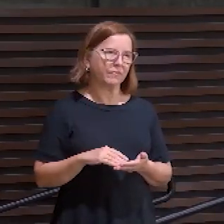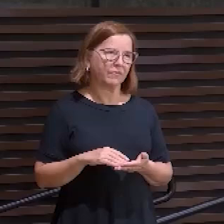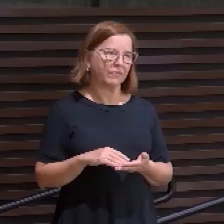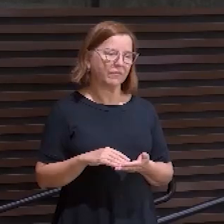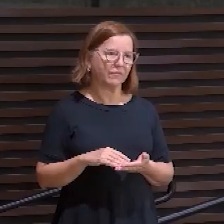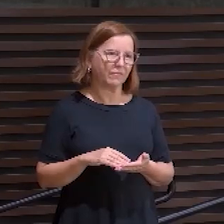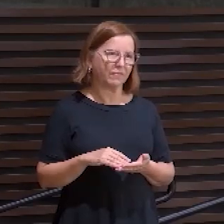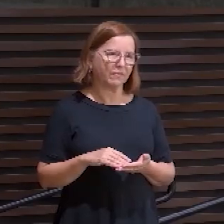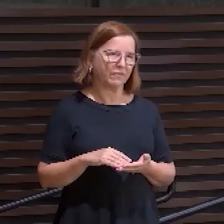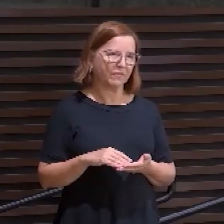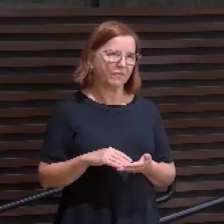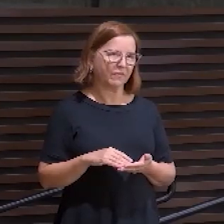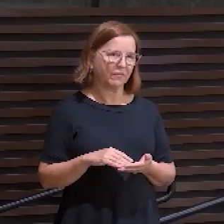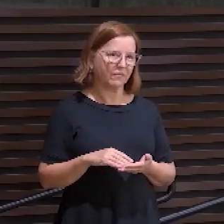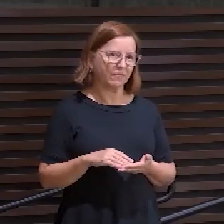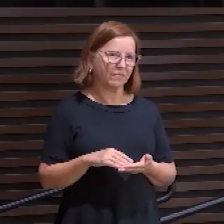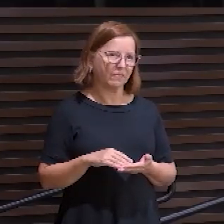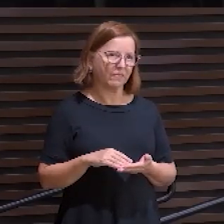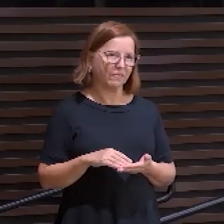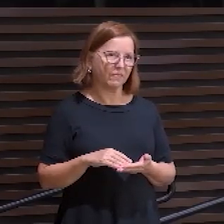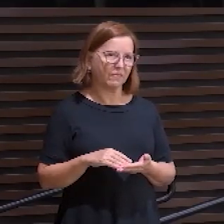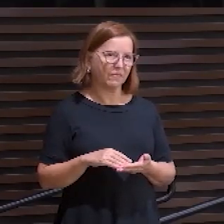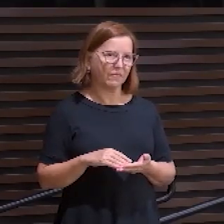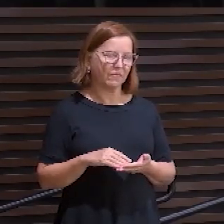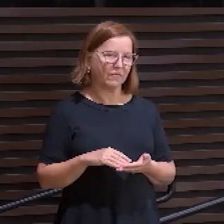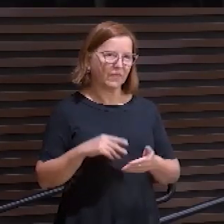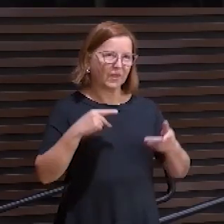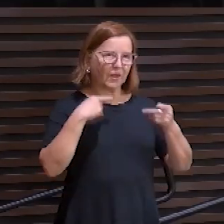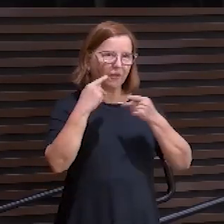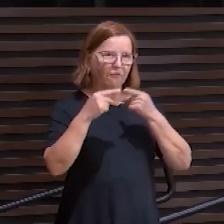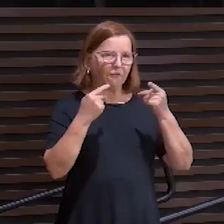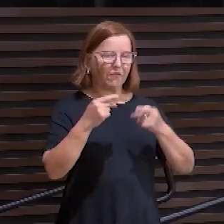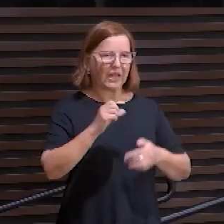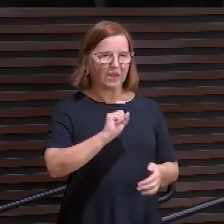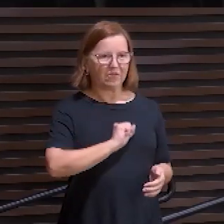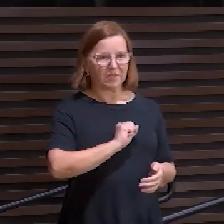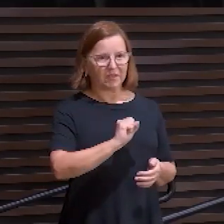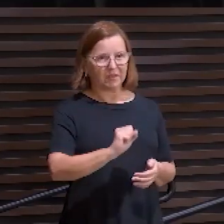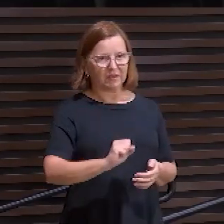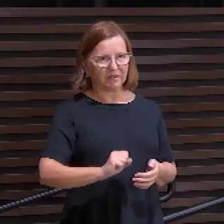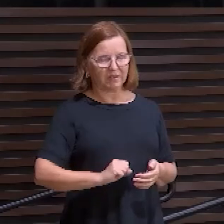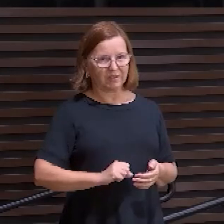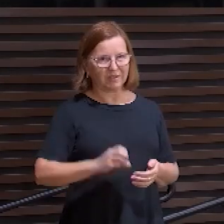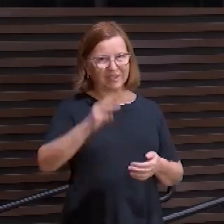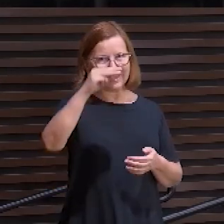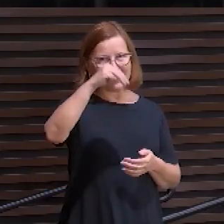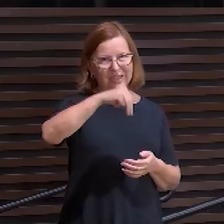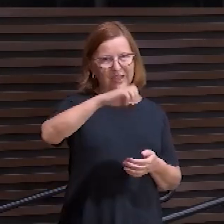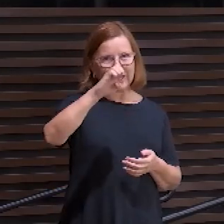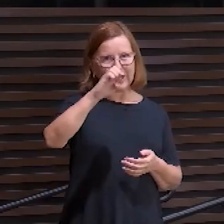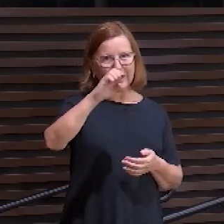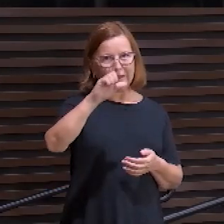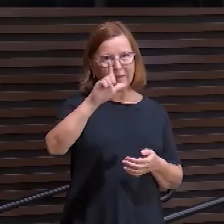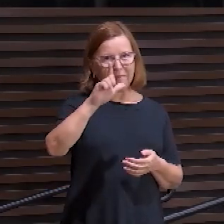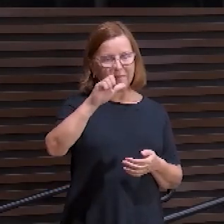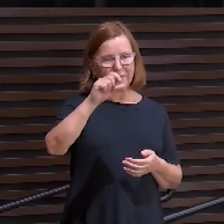lidando com o sacerdócio de Melquisedeque.